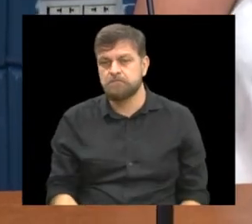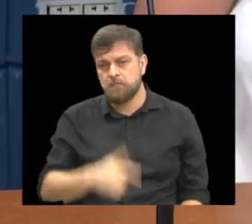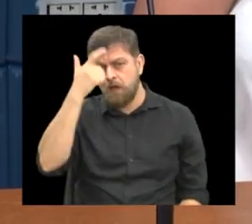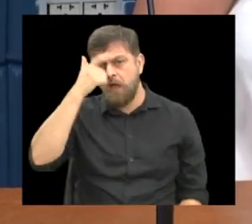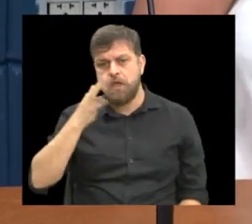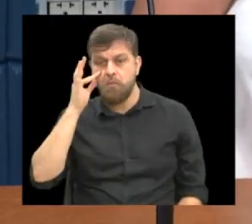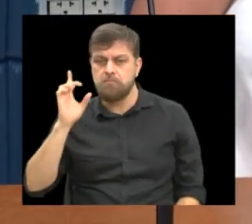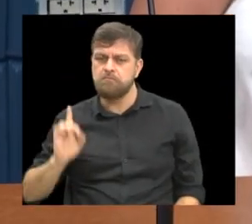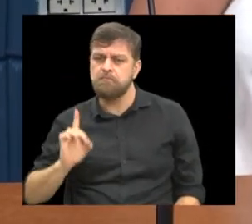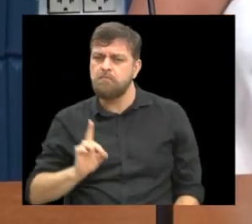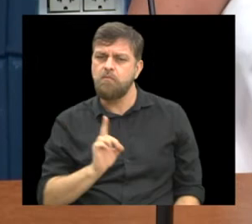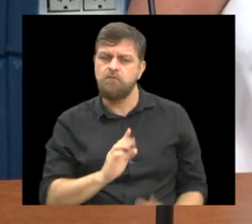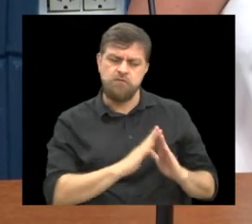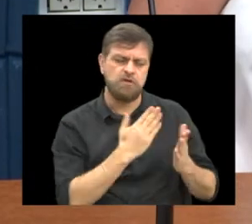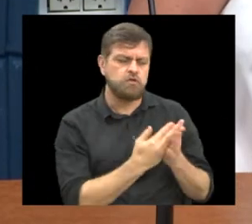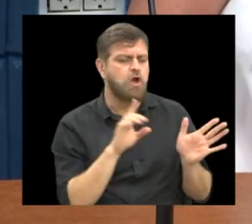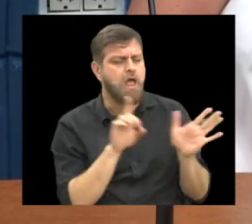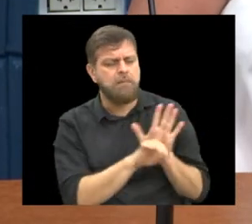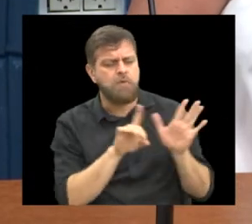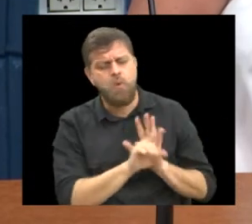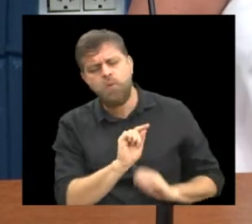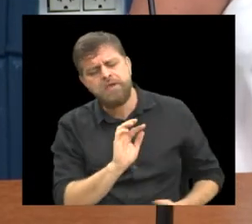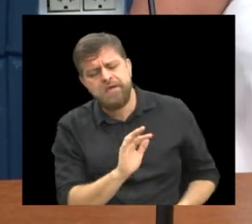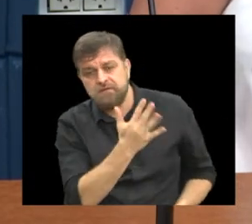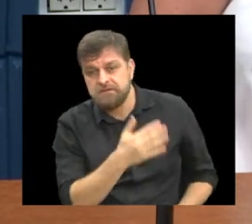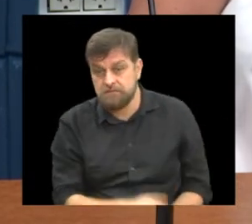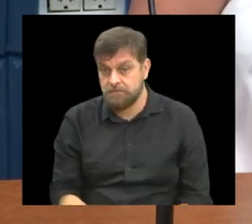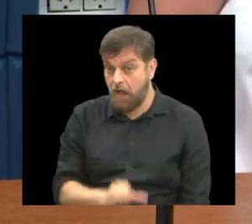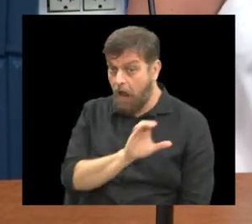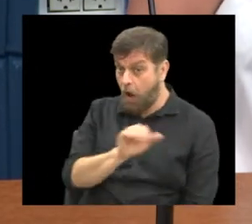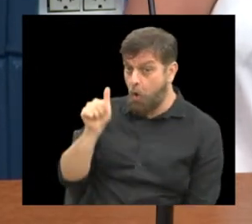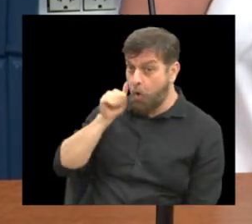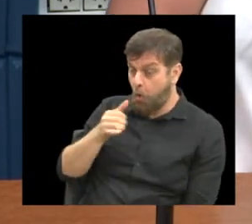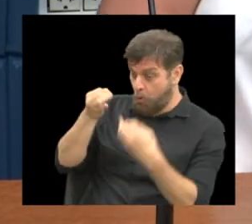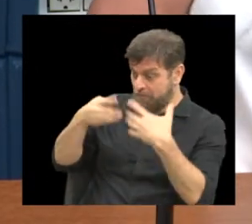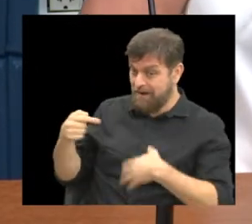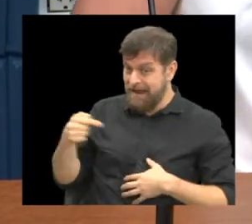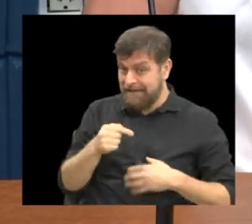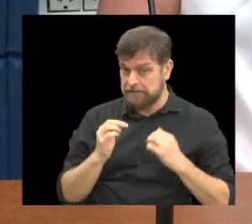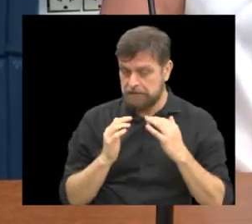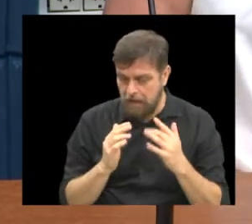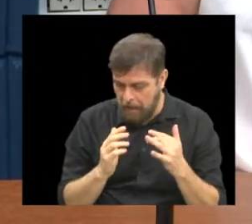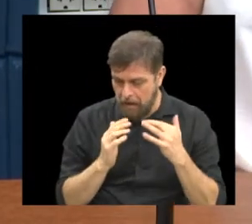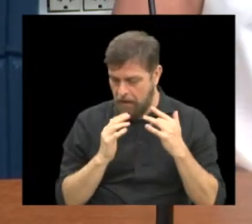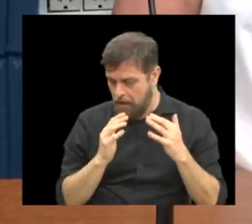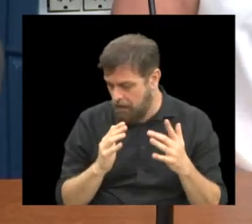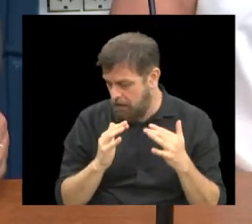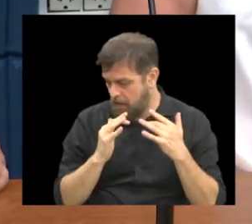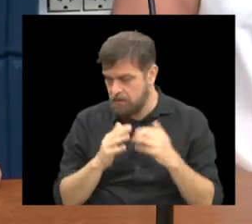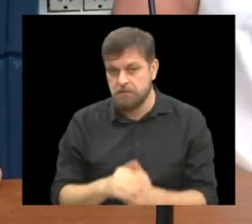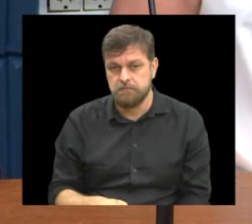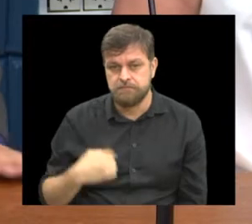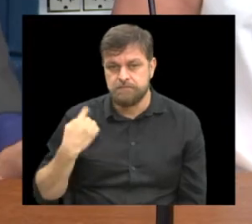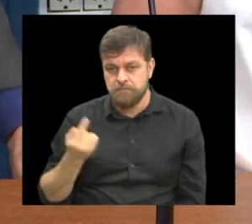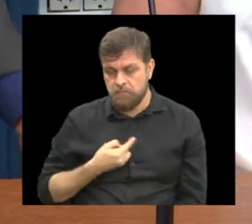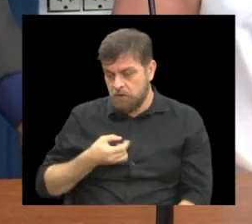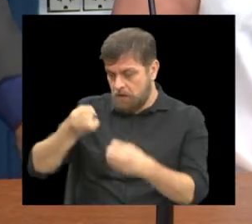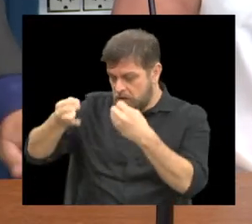o que estava acontecendo, né? Aí a coordenadora falou, não, ele é autista, tal. Aí nós chegamos em